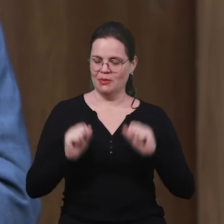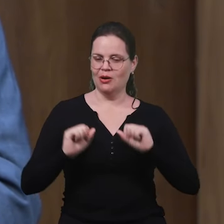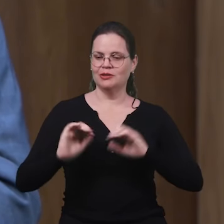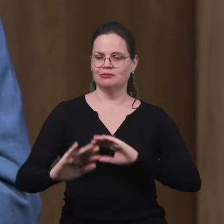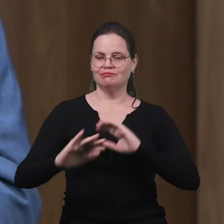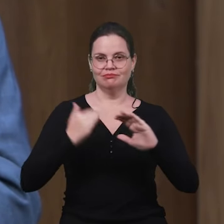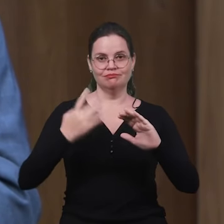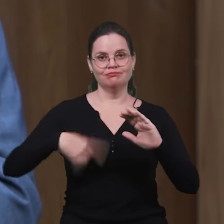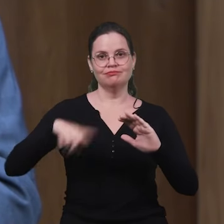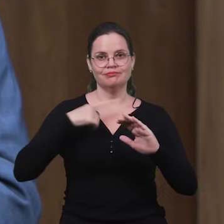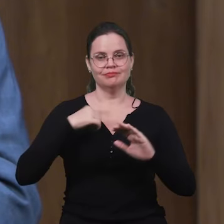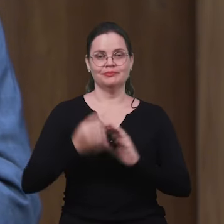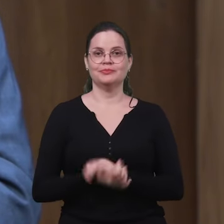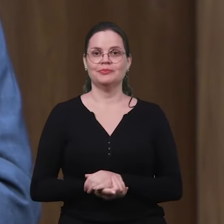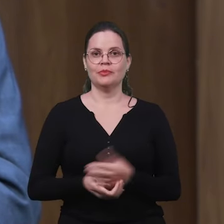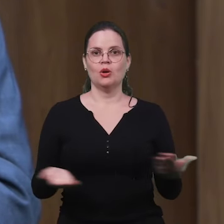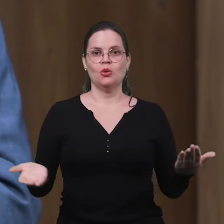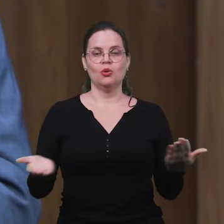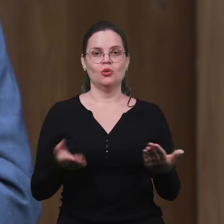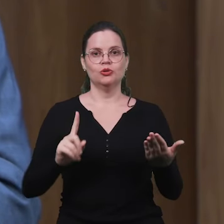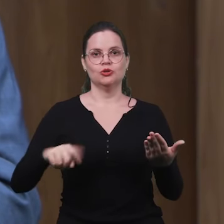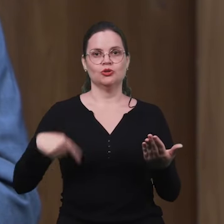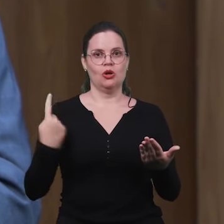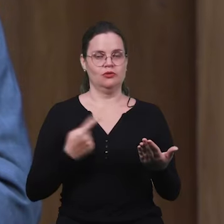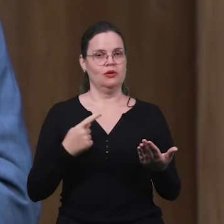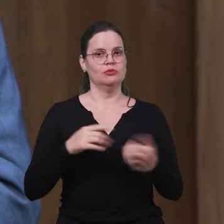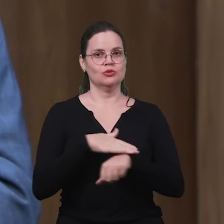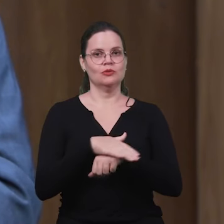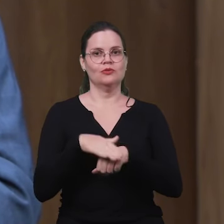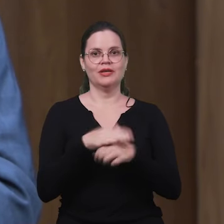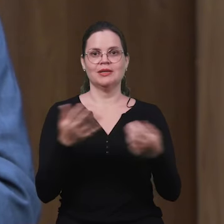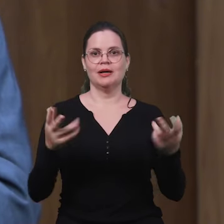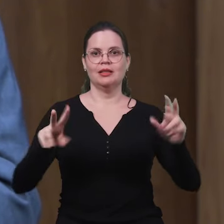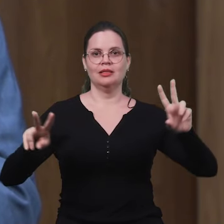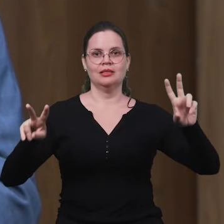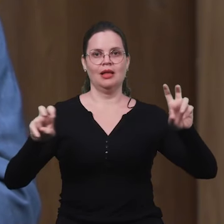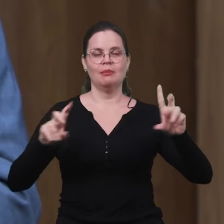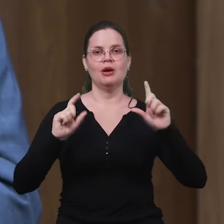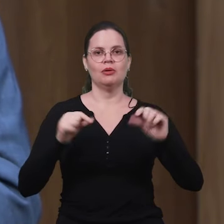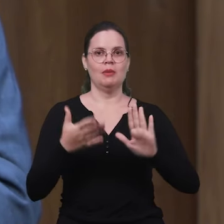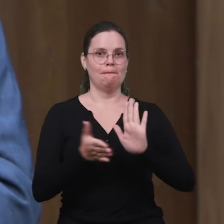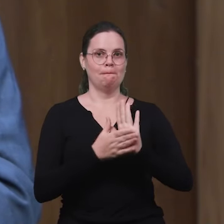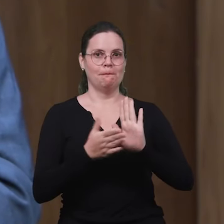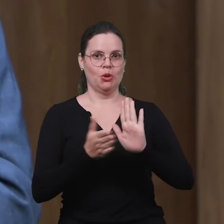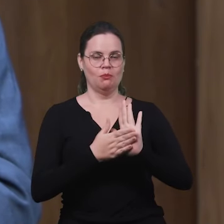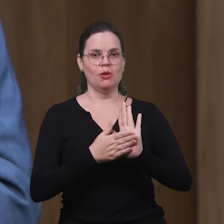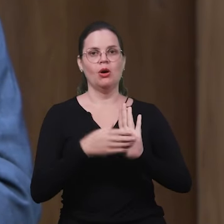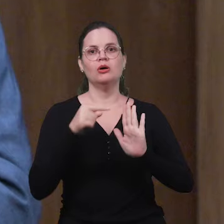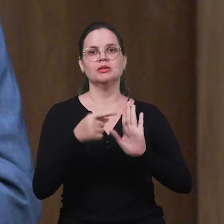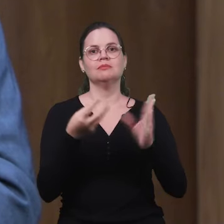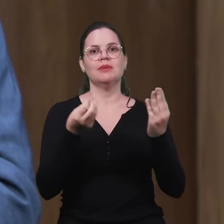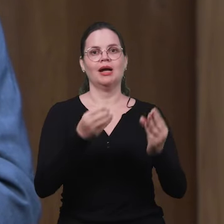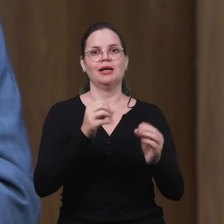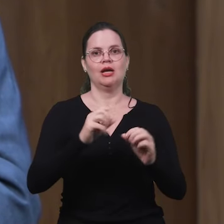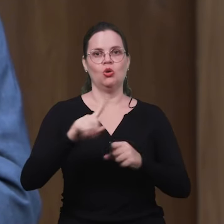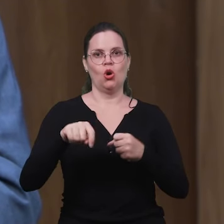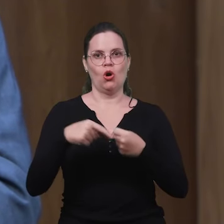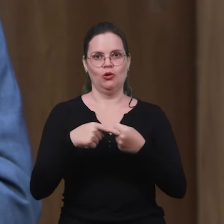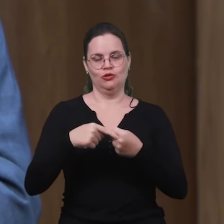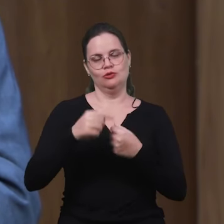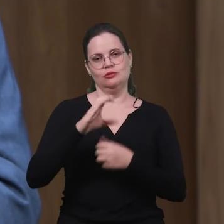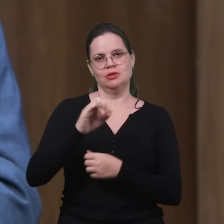momentododireito@presbiterio.org.br. E hoje nós vamos falar sobre um tema que está em evidência, que é acerca de uma proposta de mudança do Código Civil brasileiro.